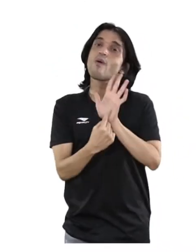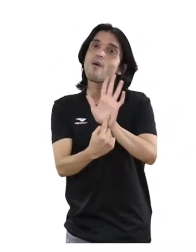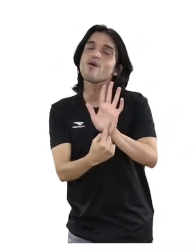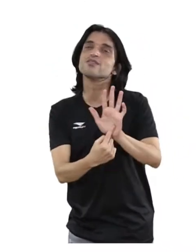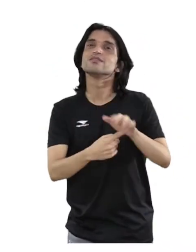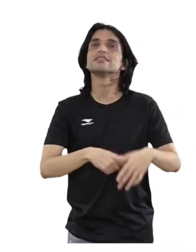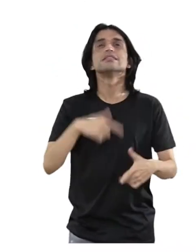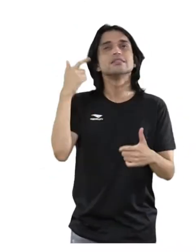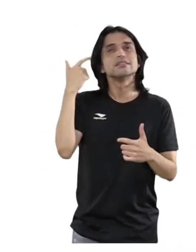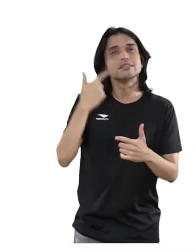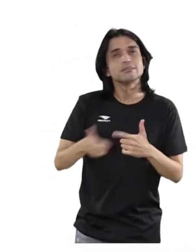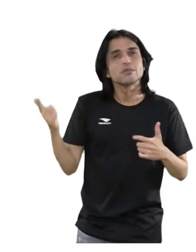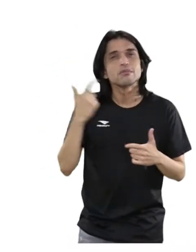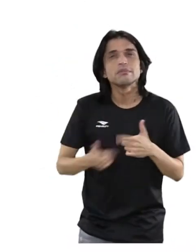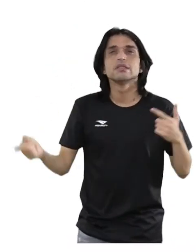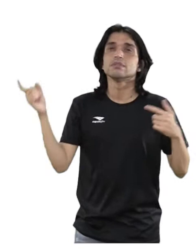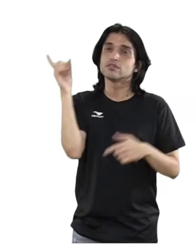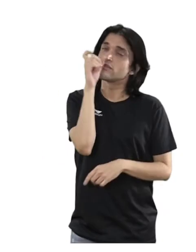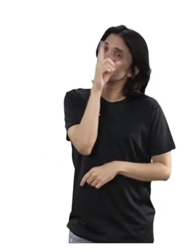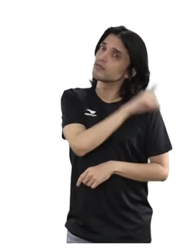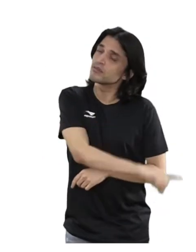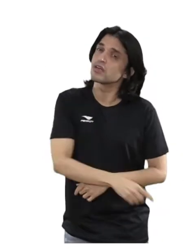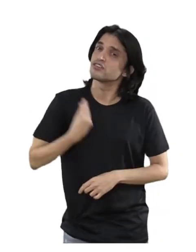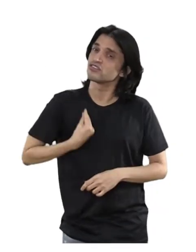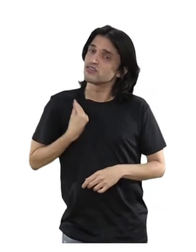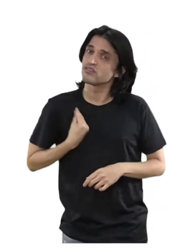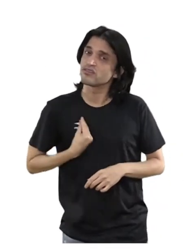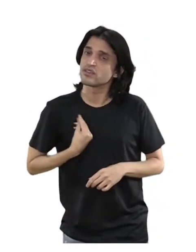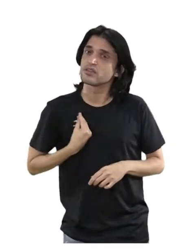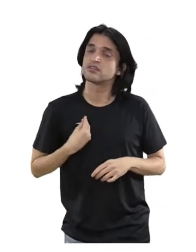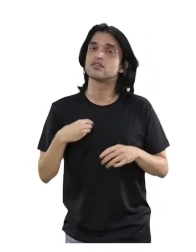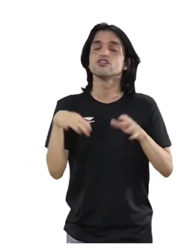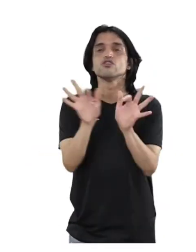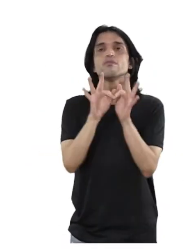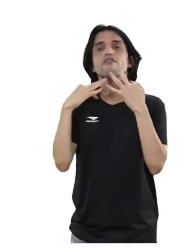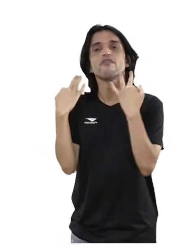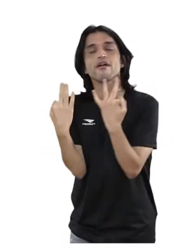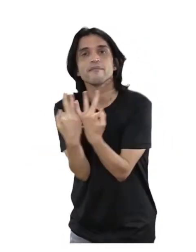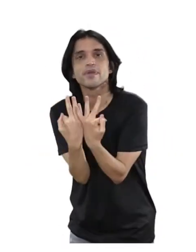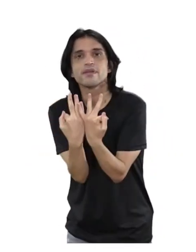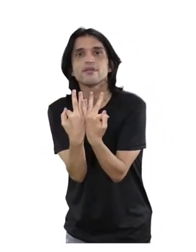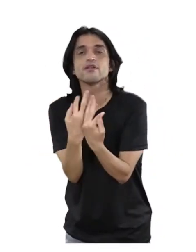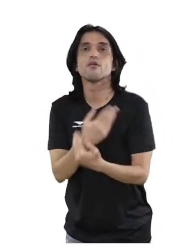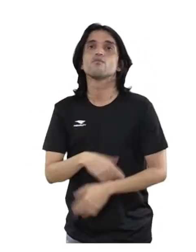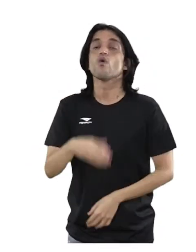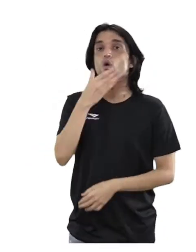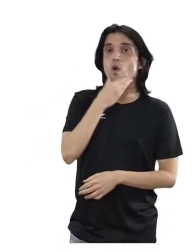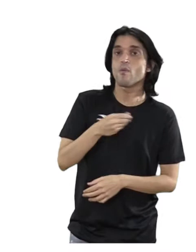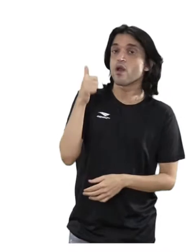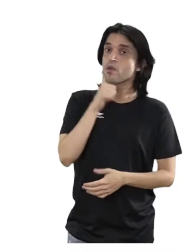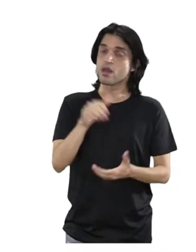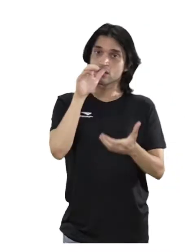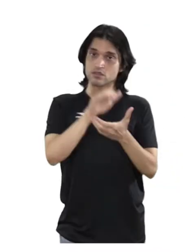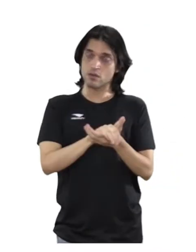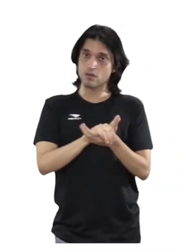a cadela baleia, estimada por todos como se fosse um membro da família. Devemos ter bastante